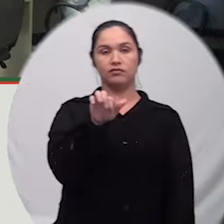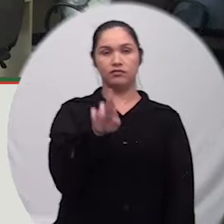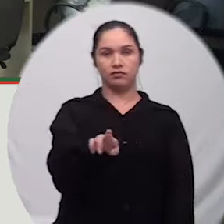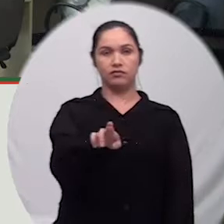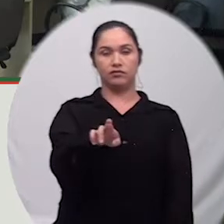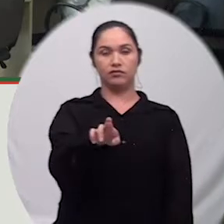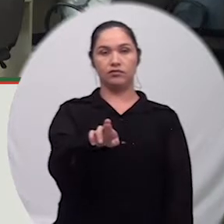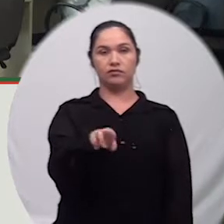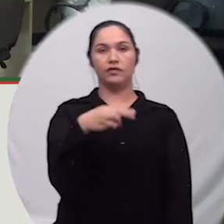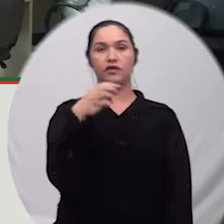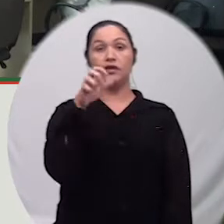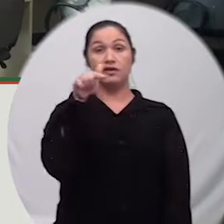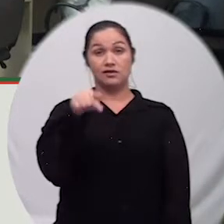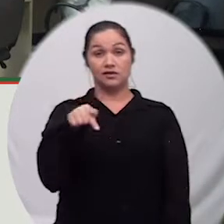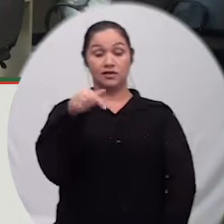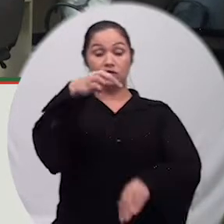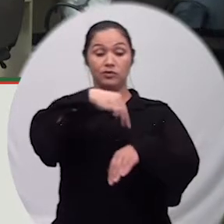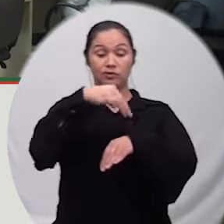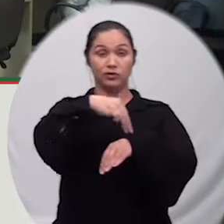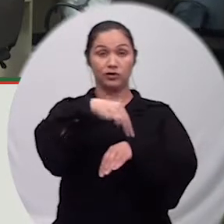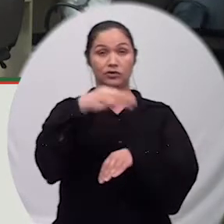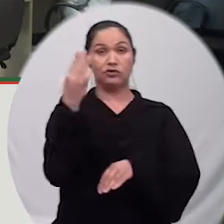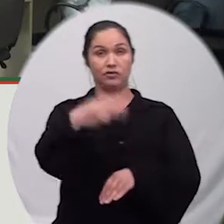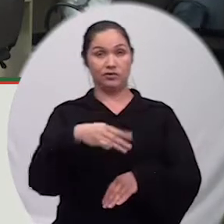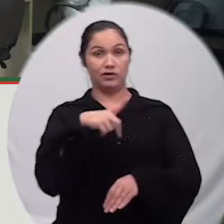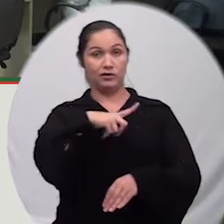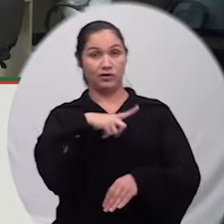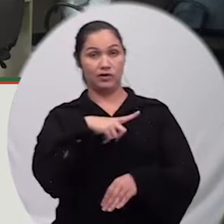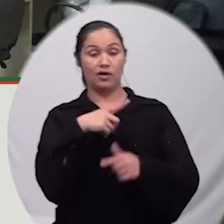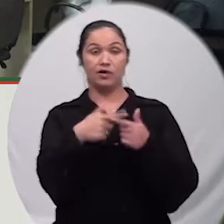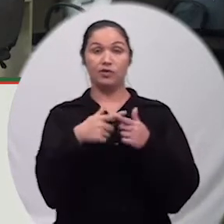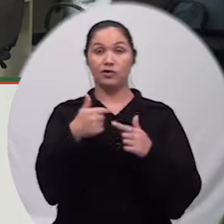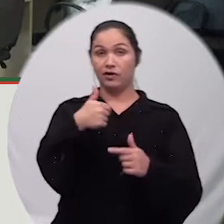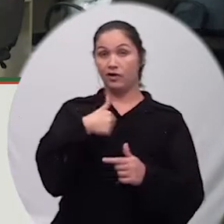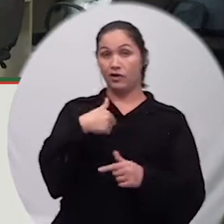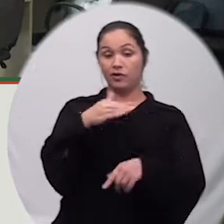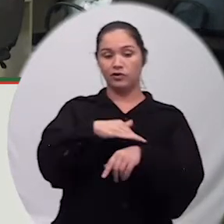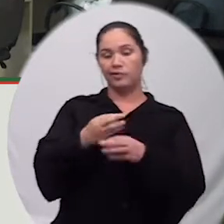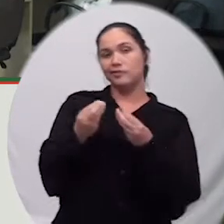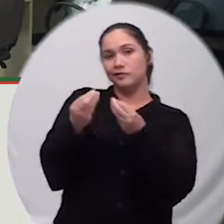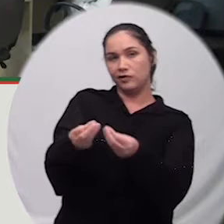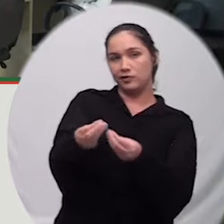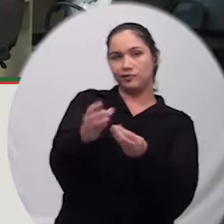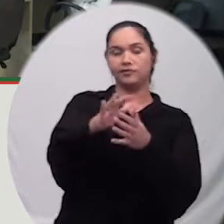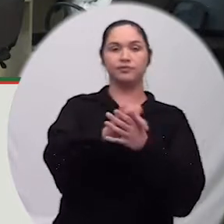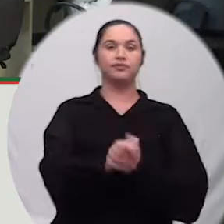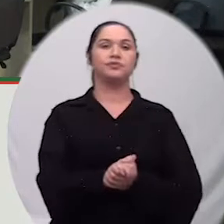Vossa Excelência dispõe de 7 minutos, 3 minutos e 30, cedido por este vereador.